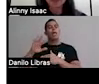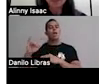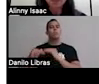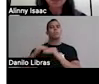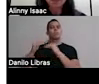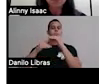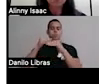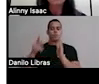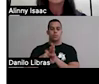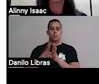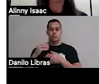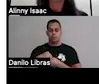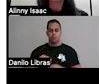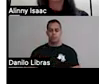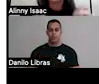desenvolvimento.